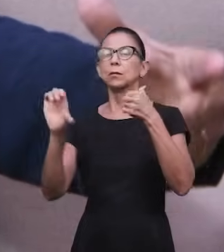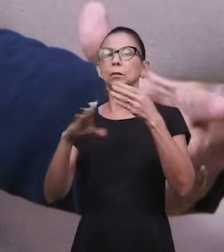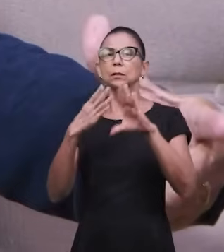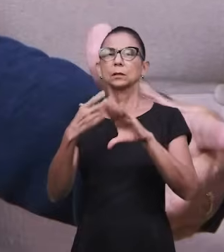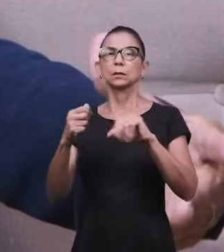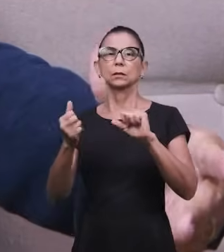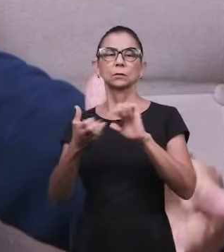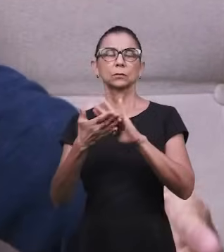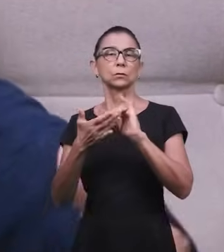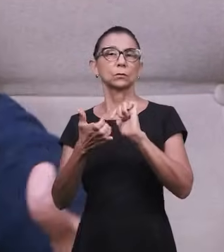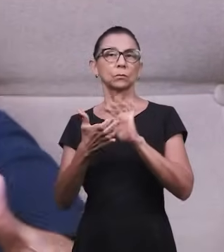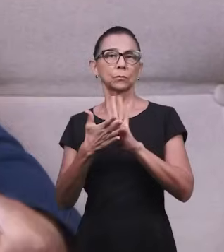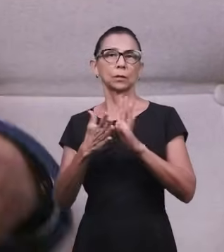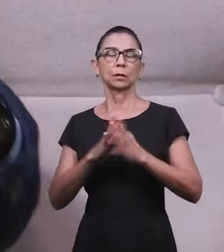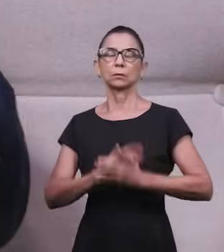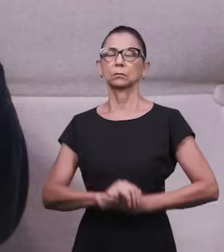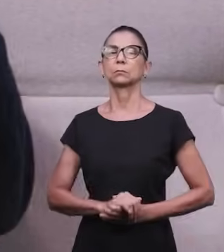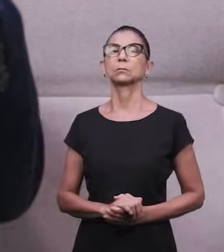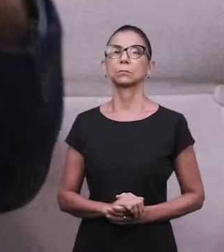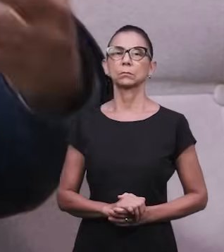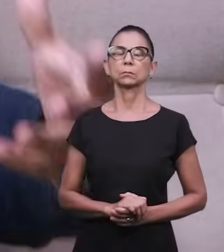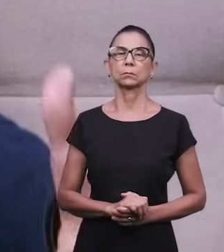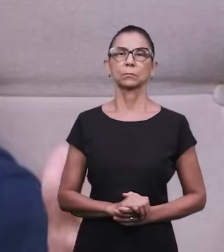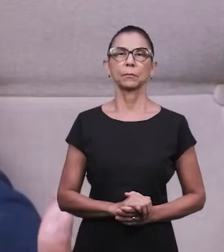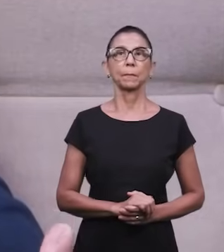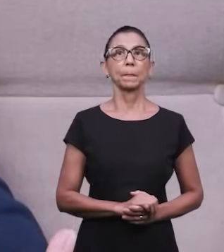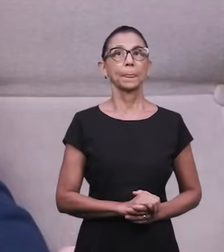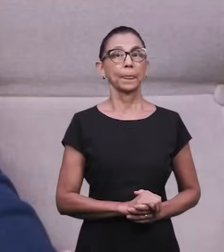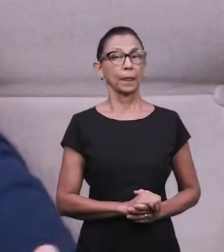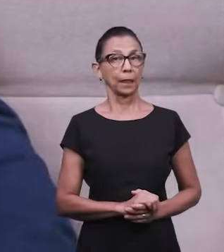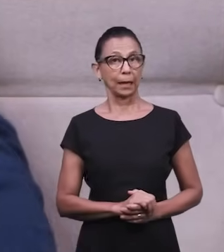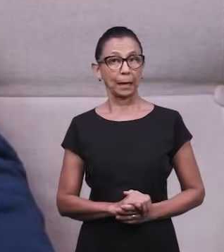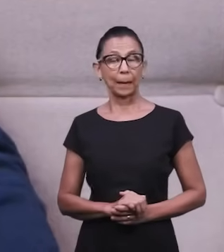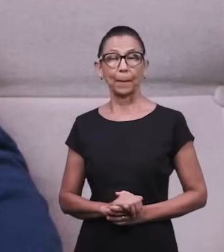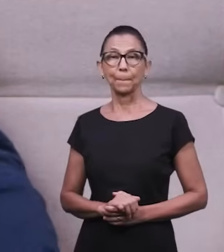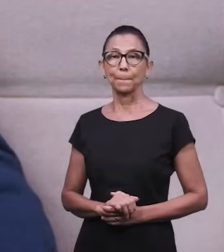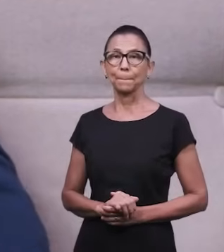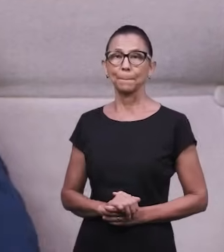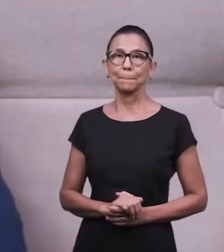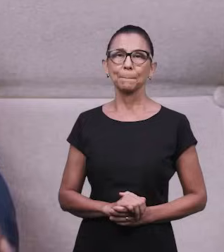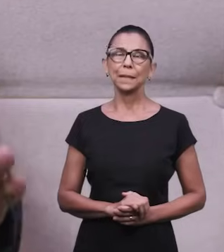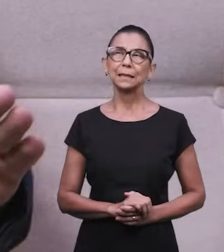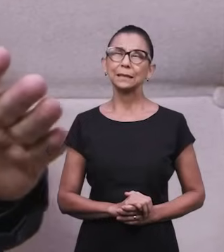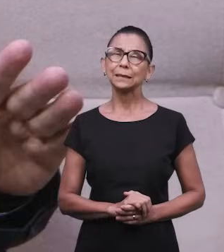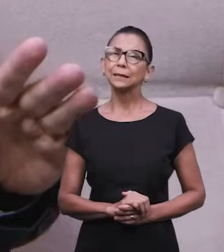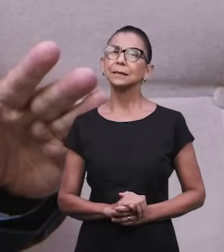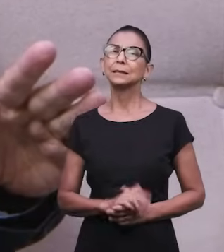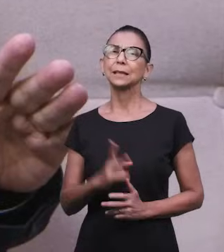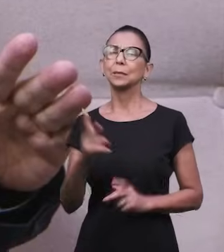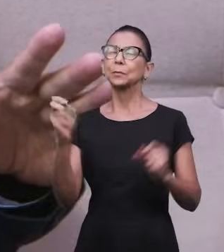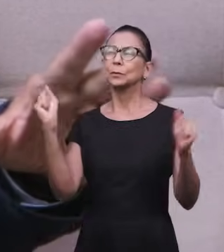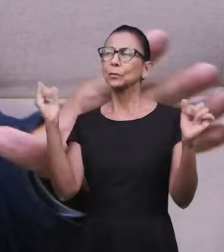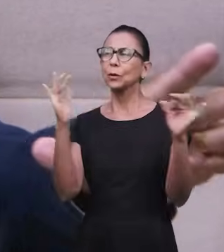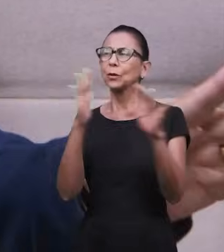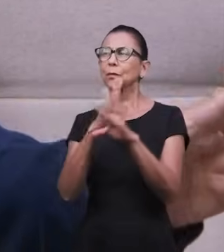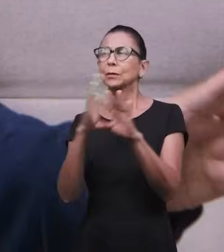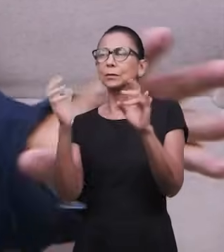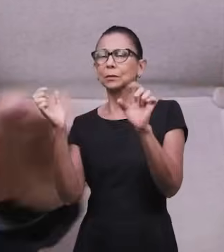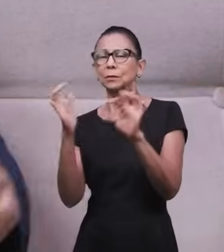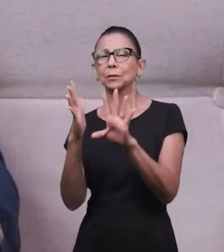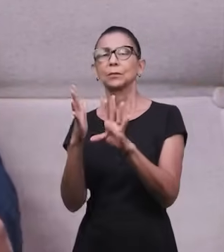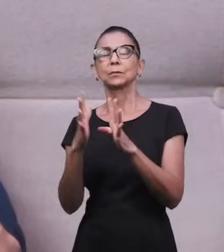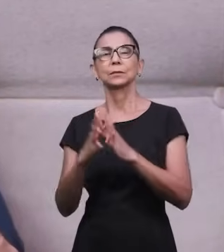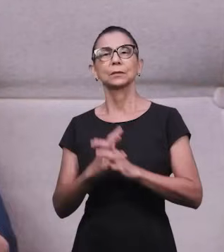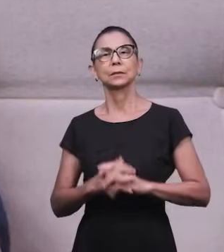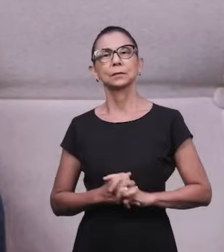respondendo a mensagem, respondendo assim na forma de glorificação, né? E teve